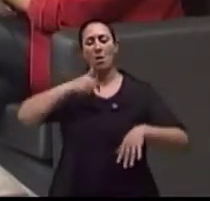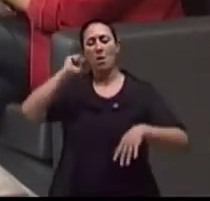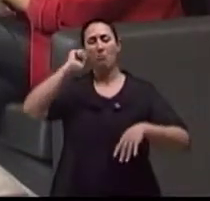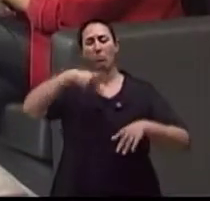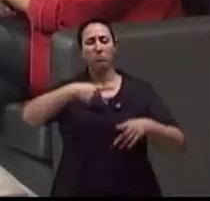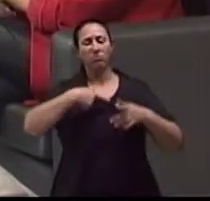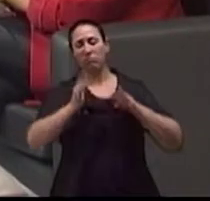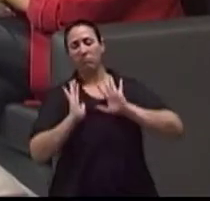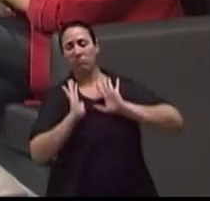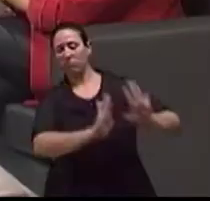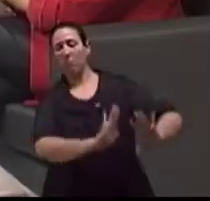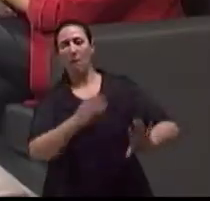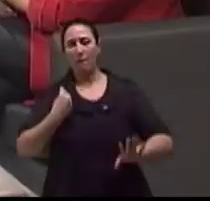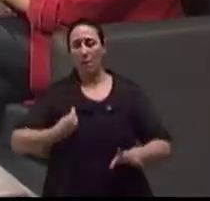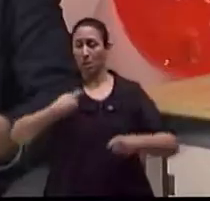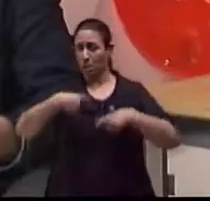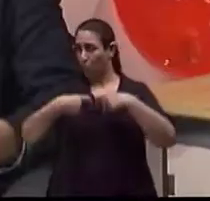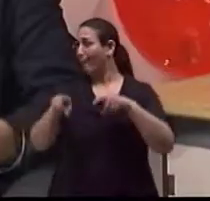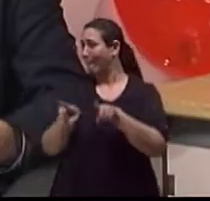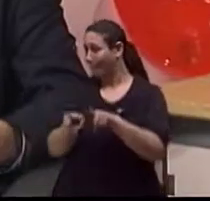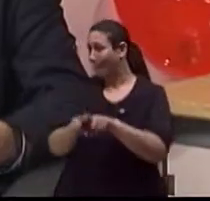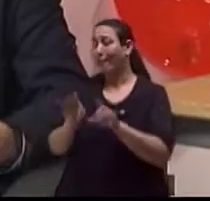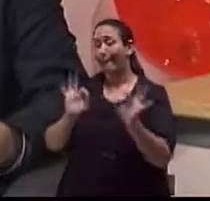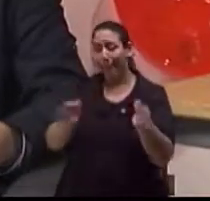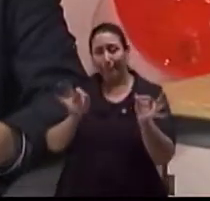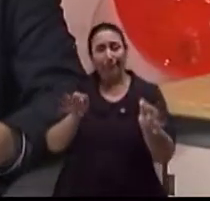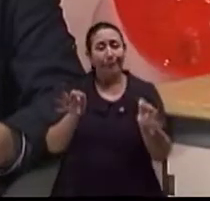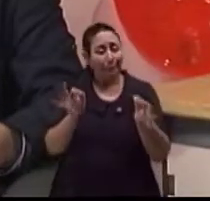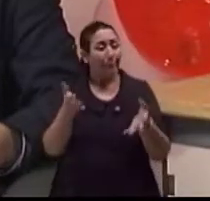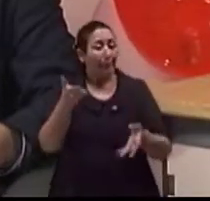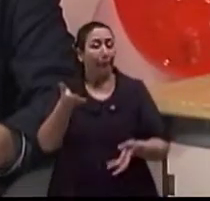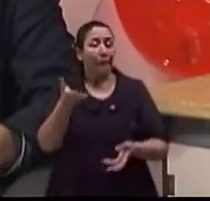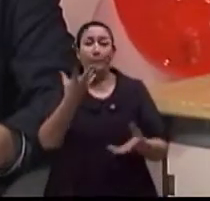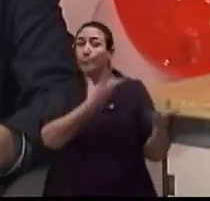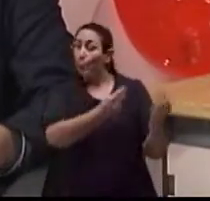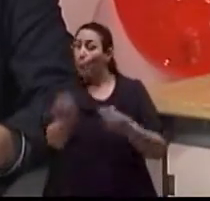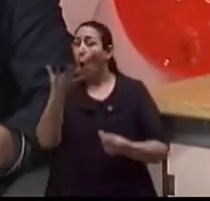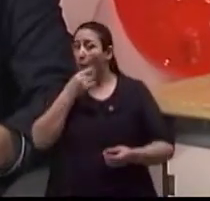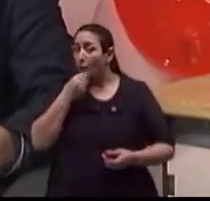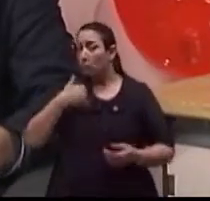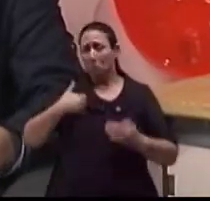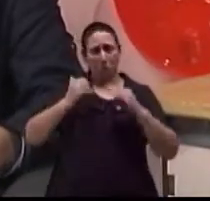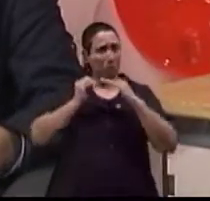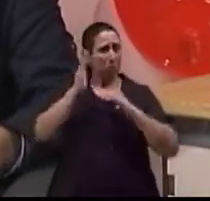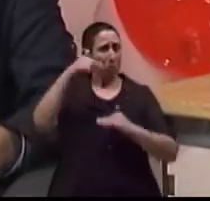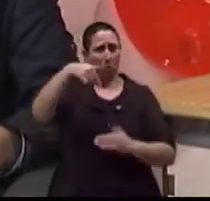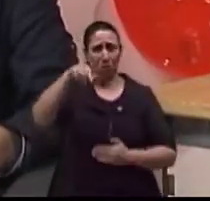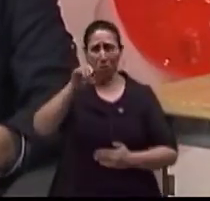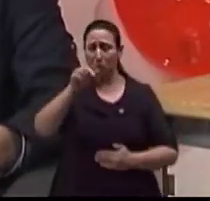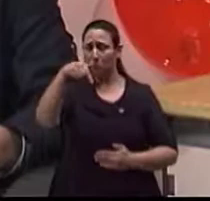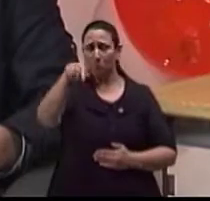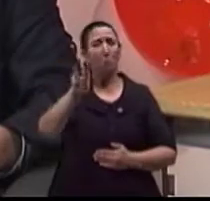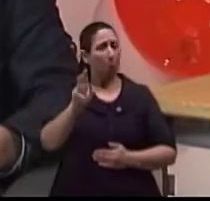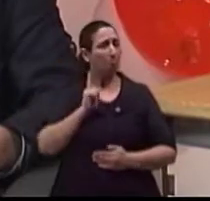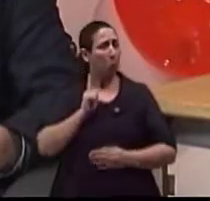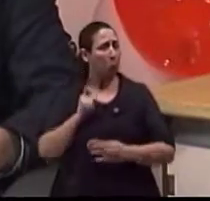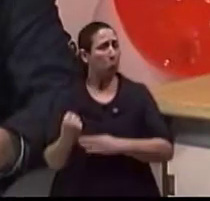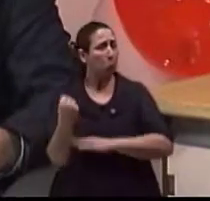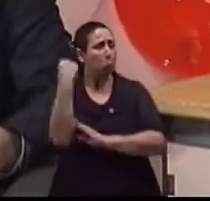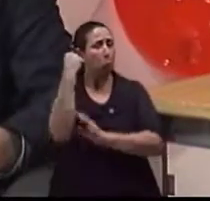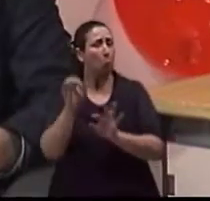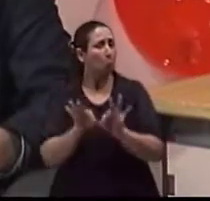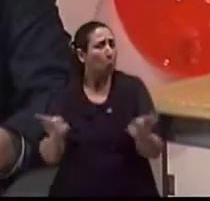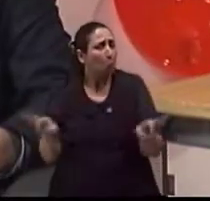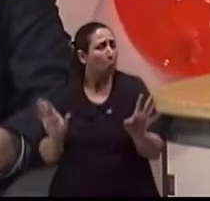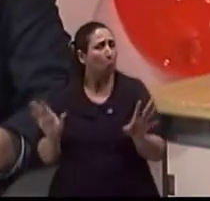emocional Isso é só emocional tá cheio de tem muitos homens aí com 70 75 anos que tem ereção